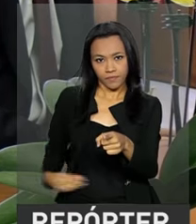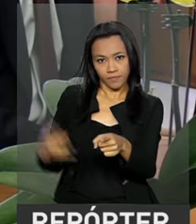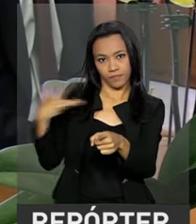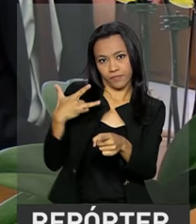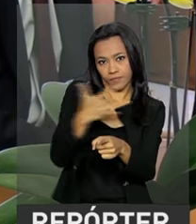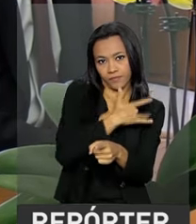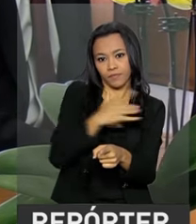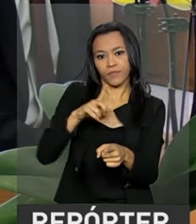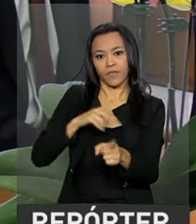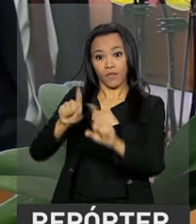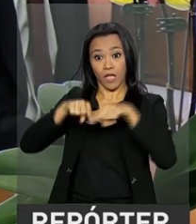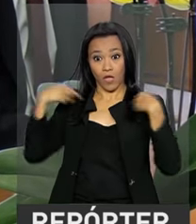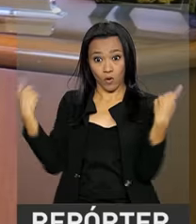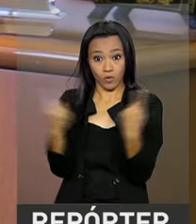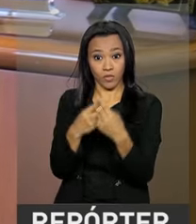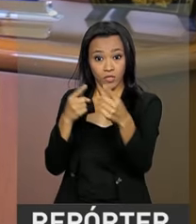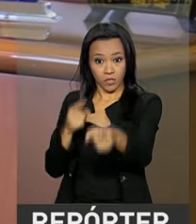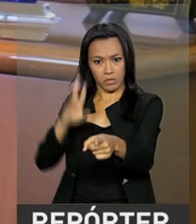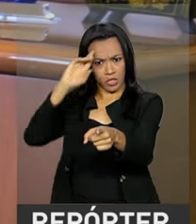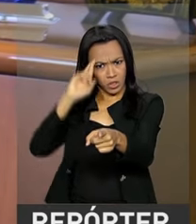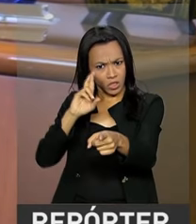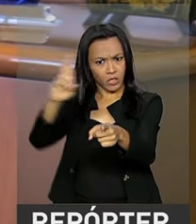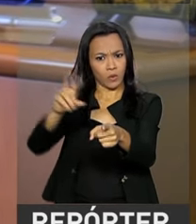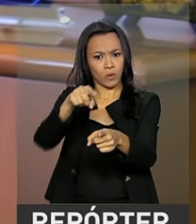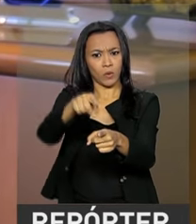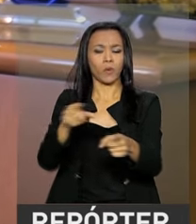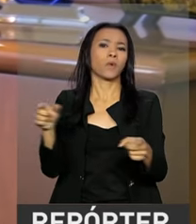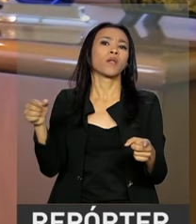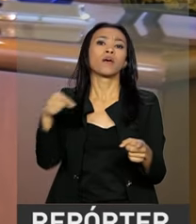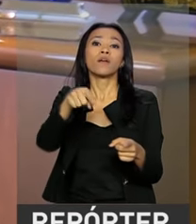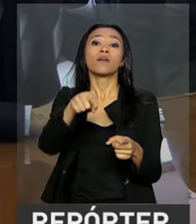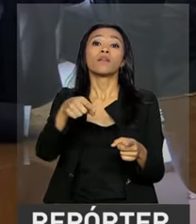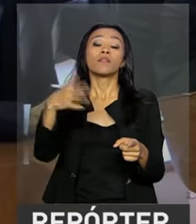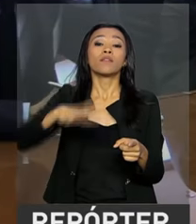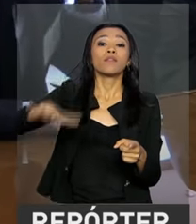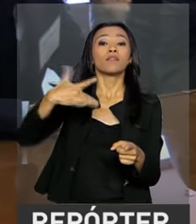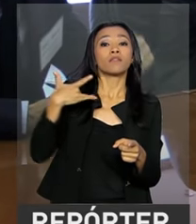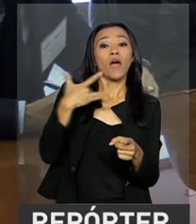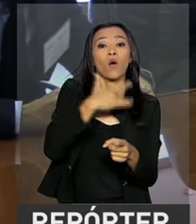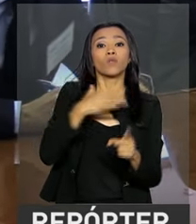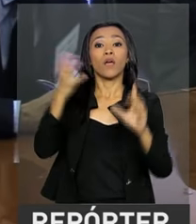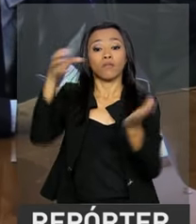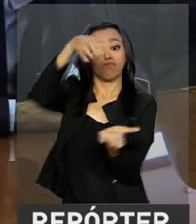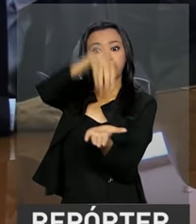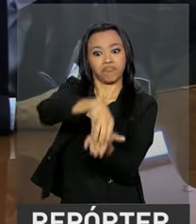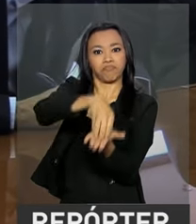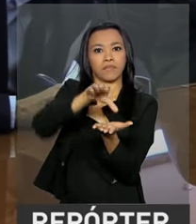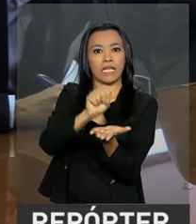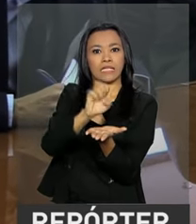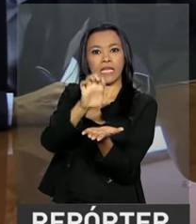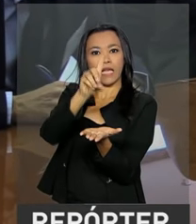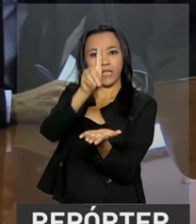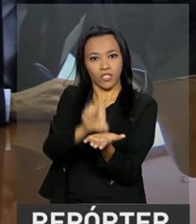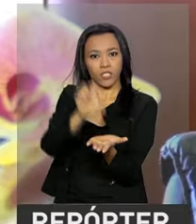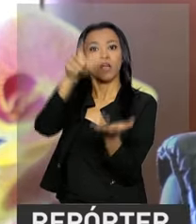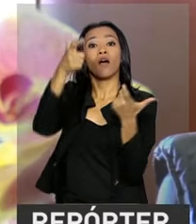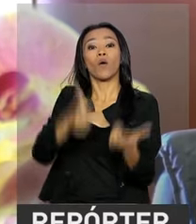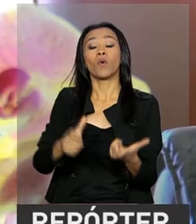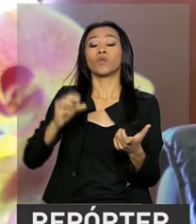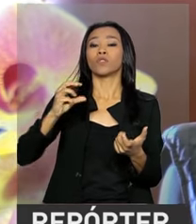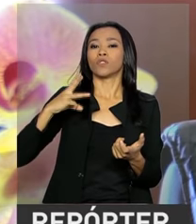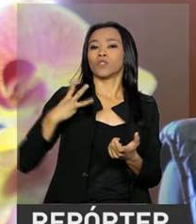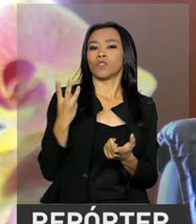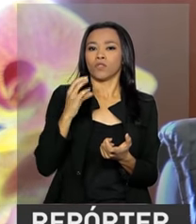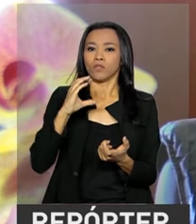se reuniu com a diretora da organização pan americana de saúde 47 ienes na sede da organização em washington ele